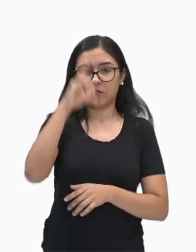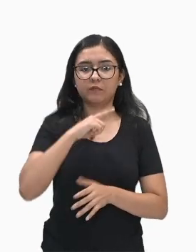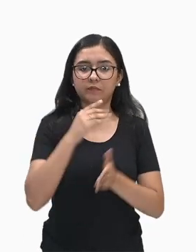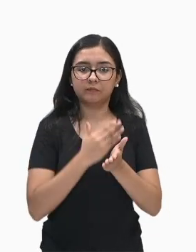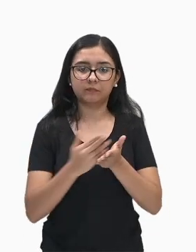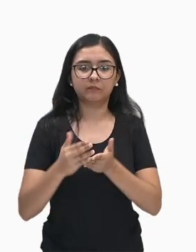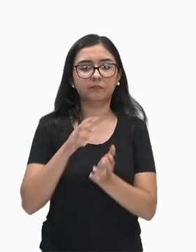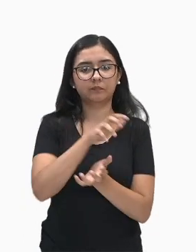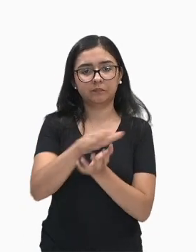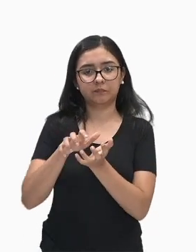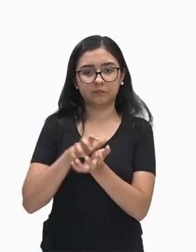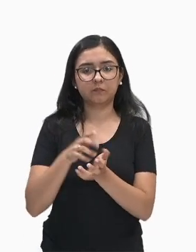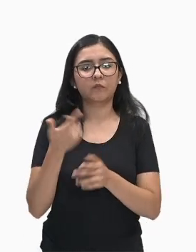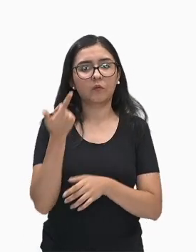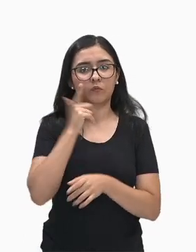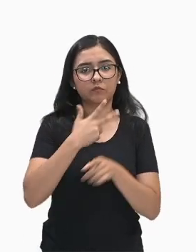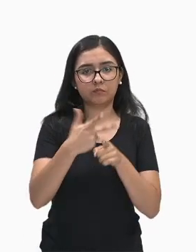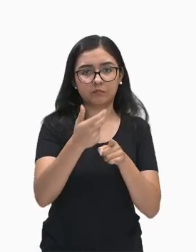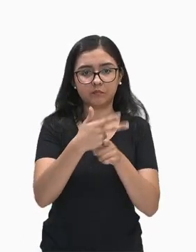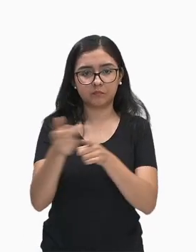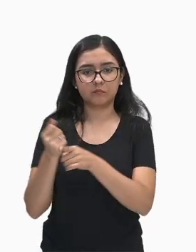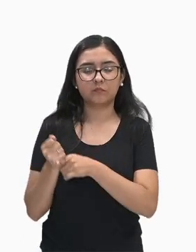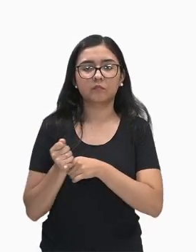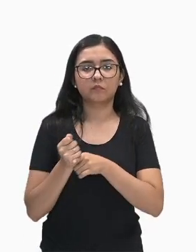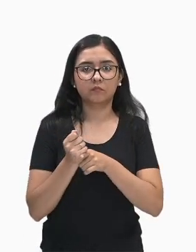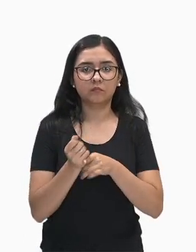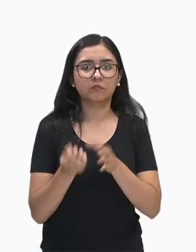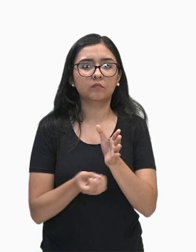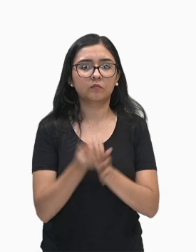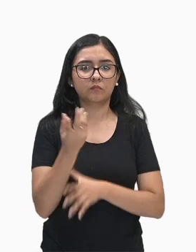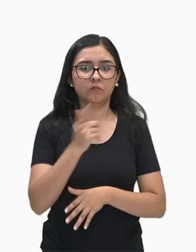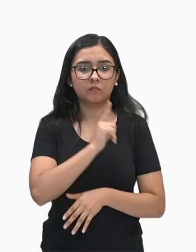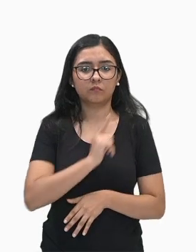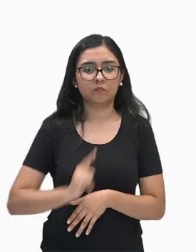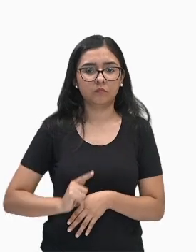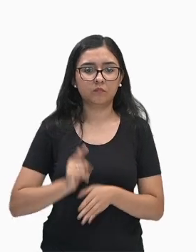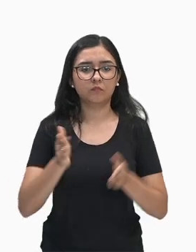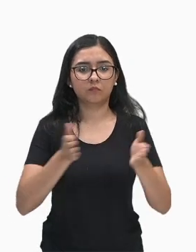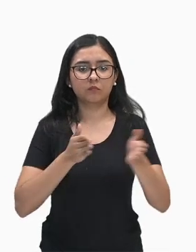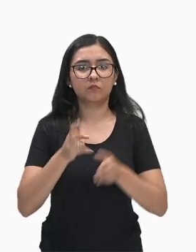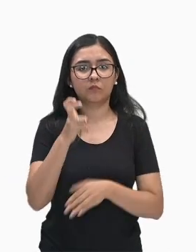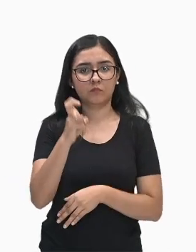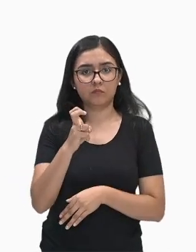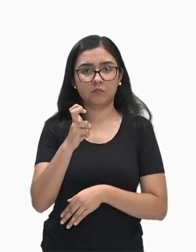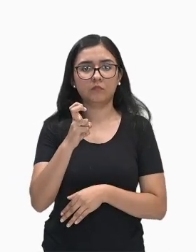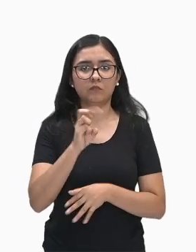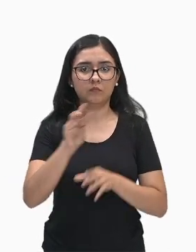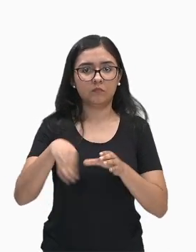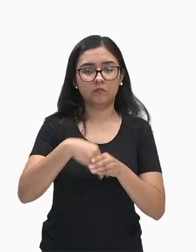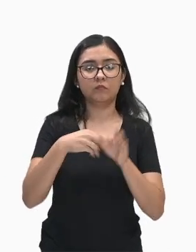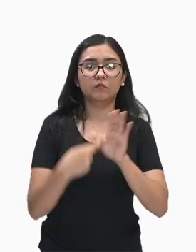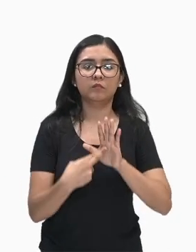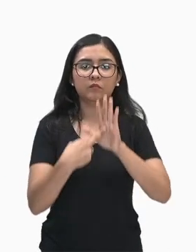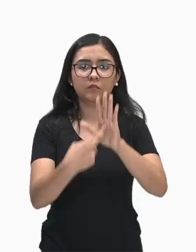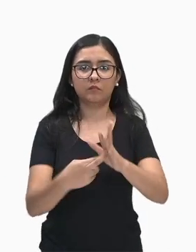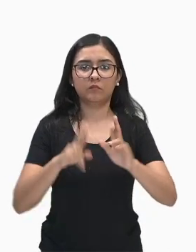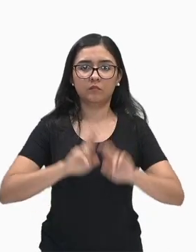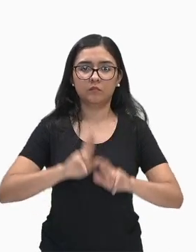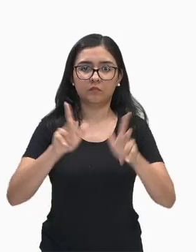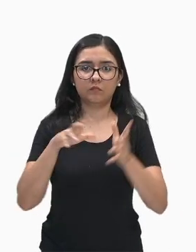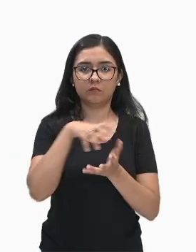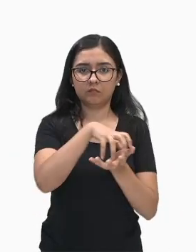saiu vitoriosa e montou um governo provisório com 5 membros representando as diferentes